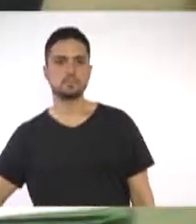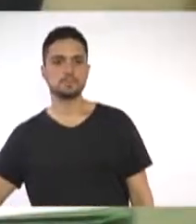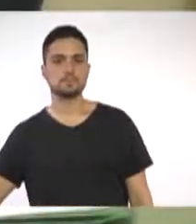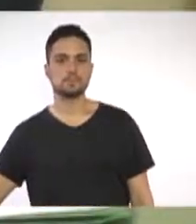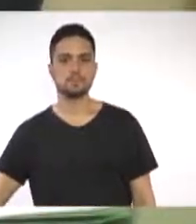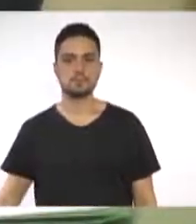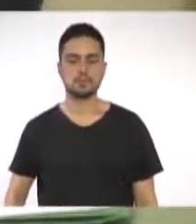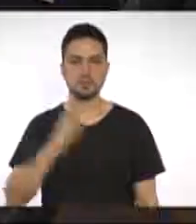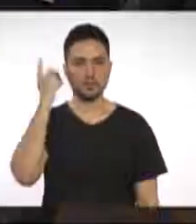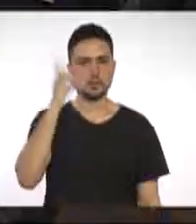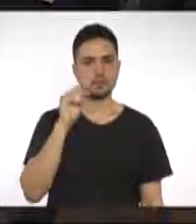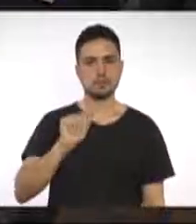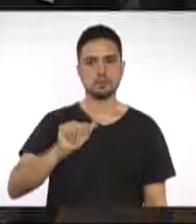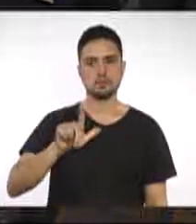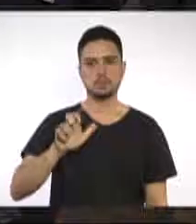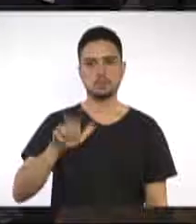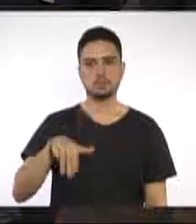Alexandre Freitas.